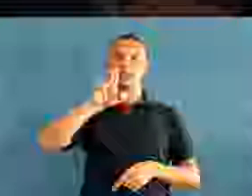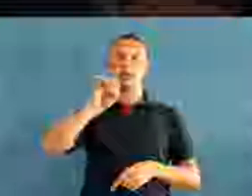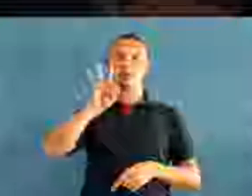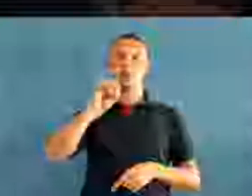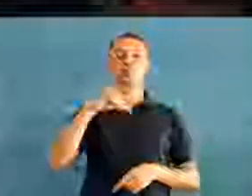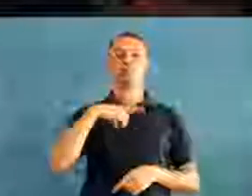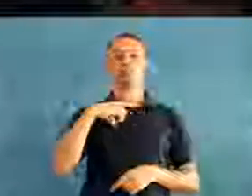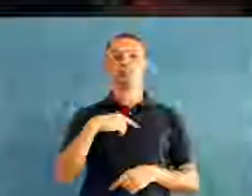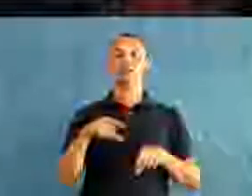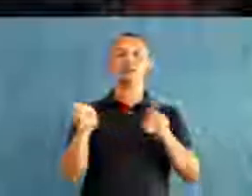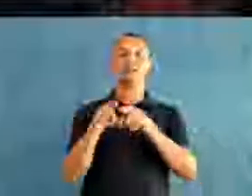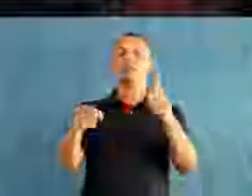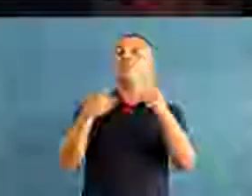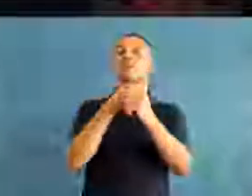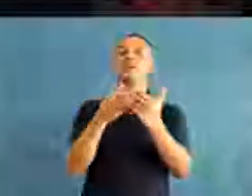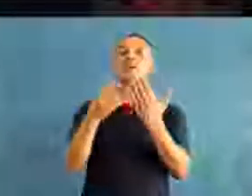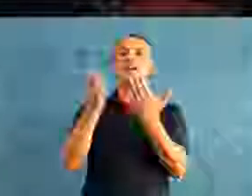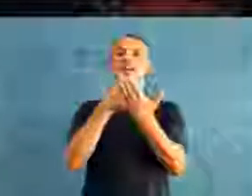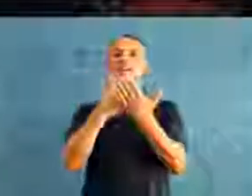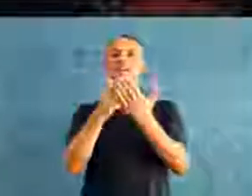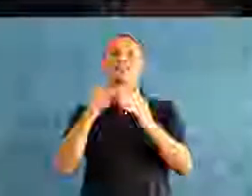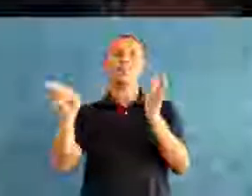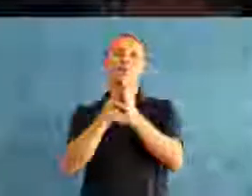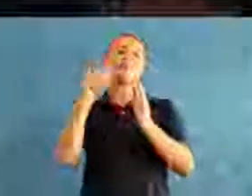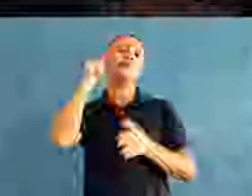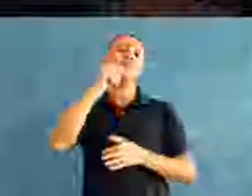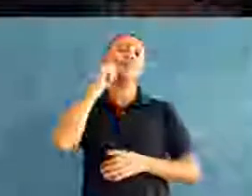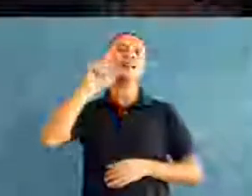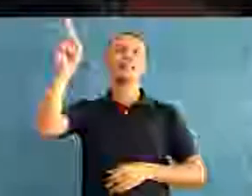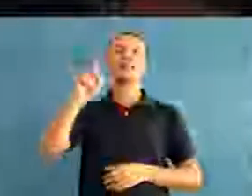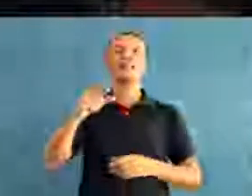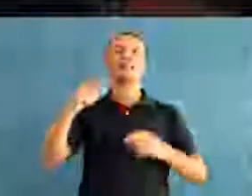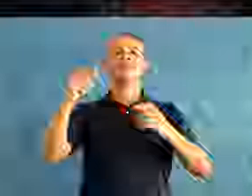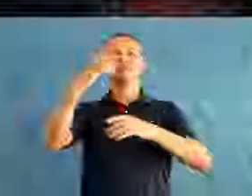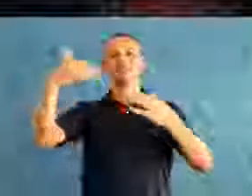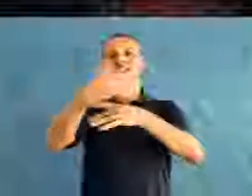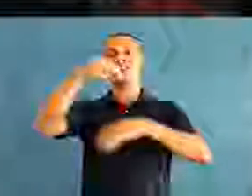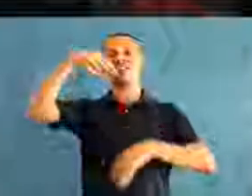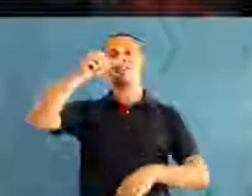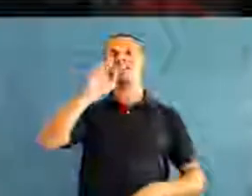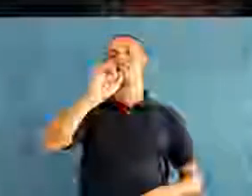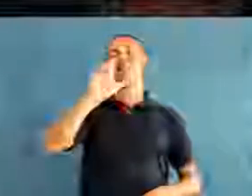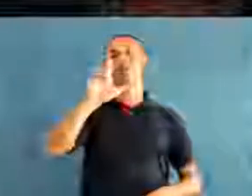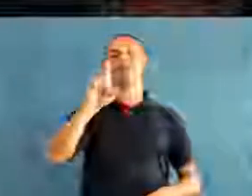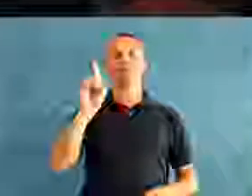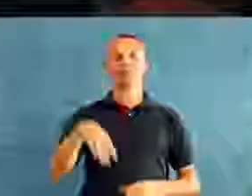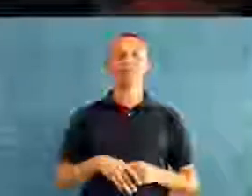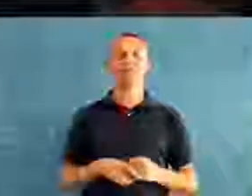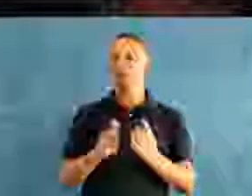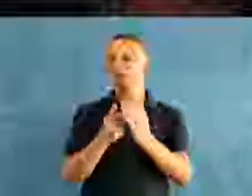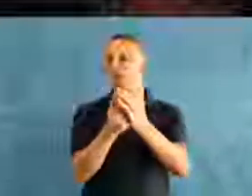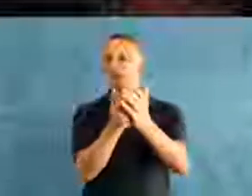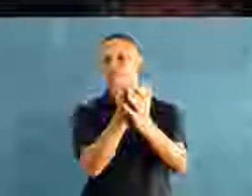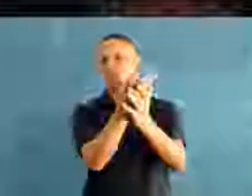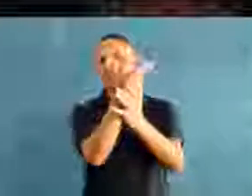revista feminina de Natal. É vasta a bibliografia organizada e produzida